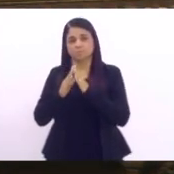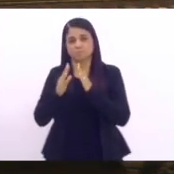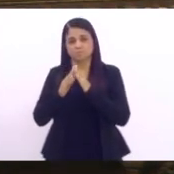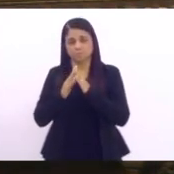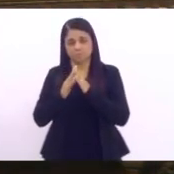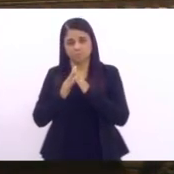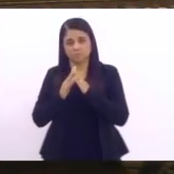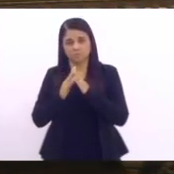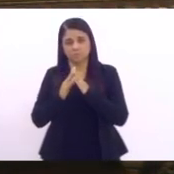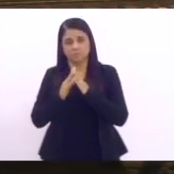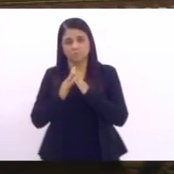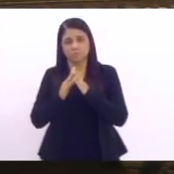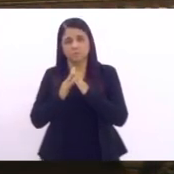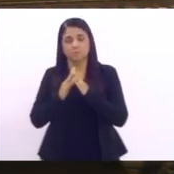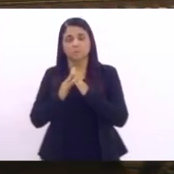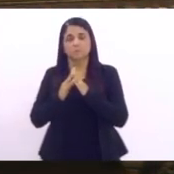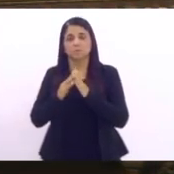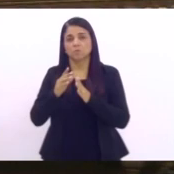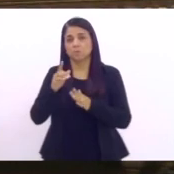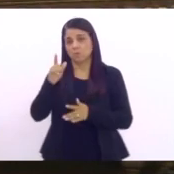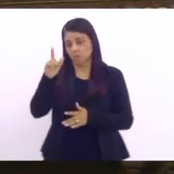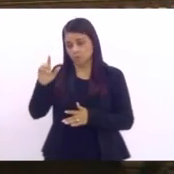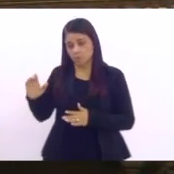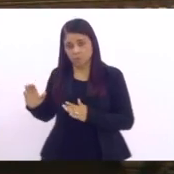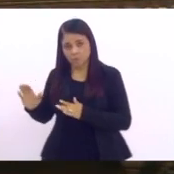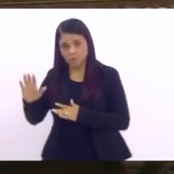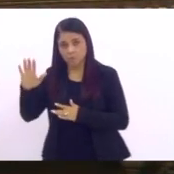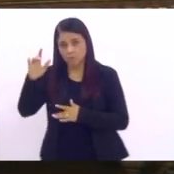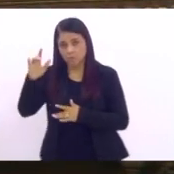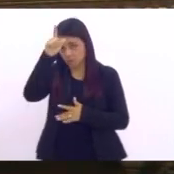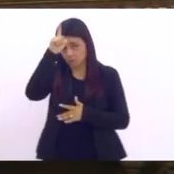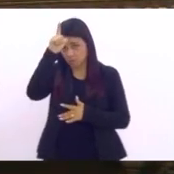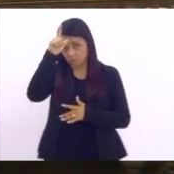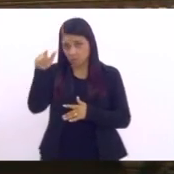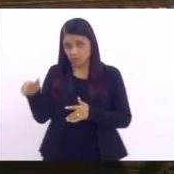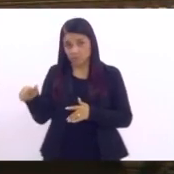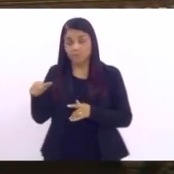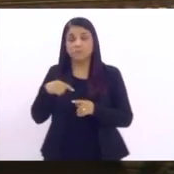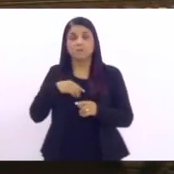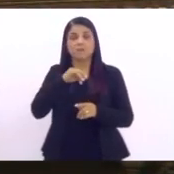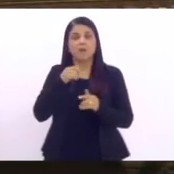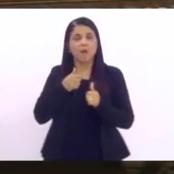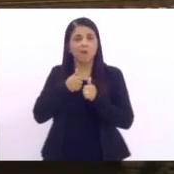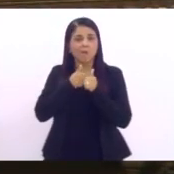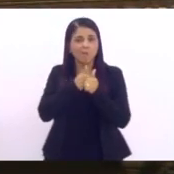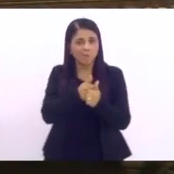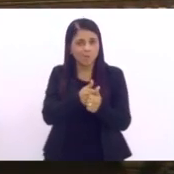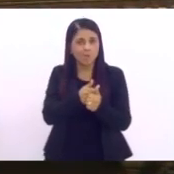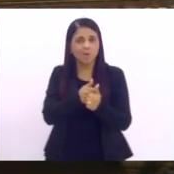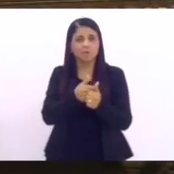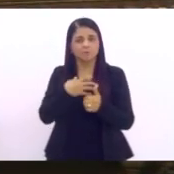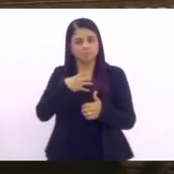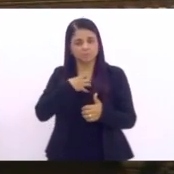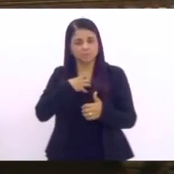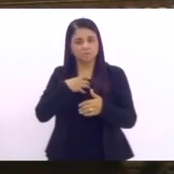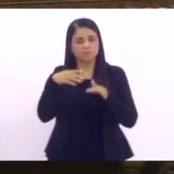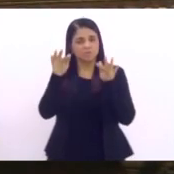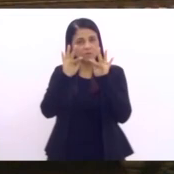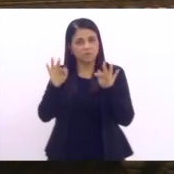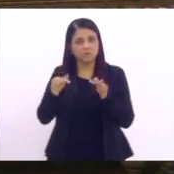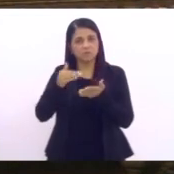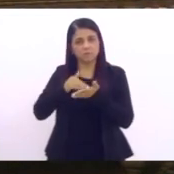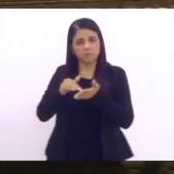Alemão. Acompanhamos aí a possibilidade, eu fico feliz que o secretário esteja aqui conosco no dia de hoje,